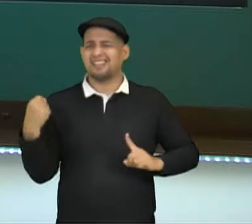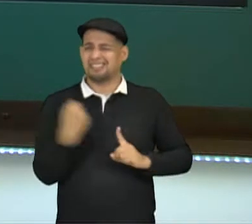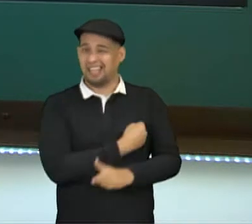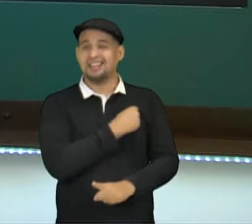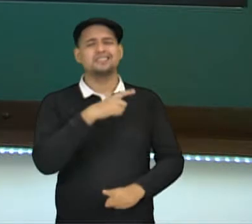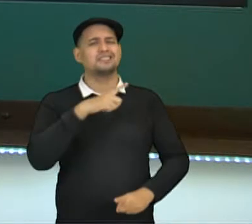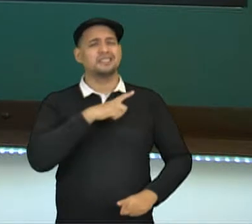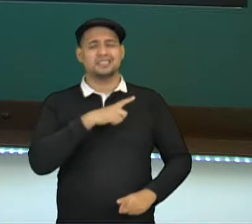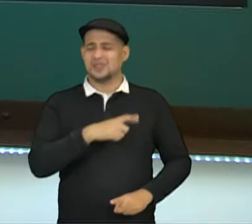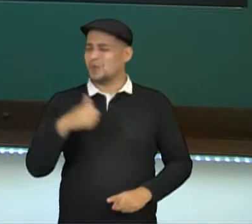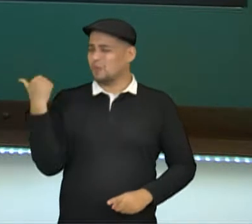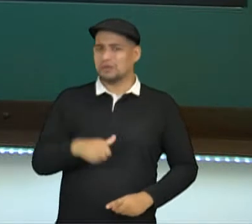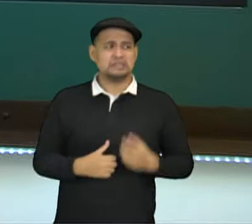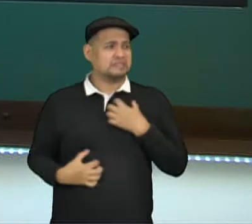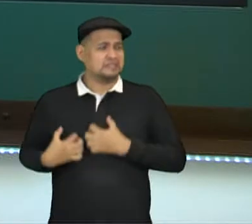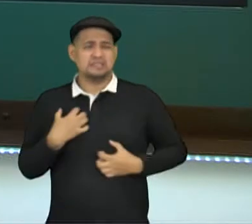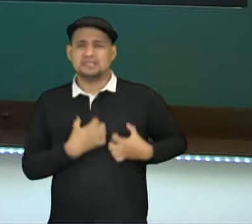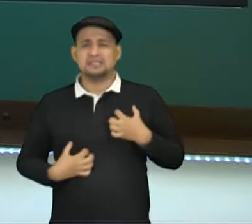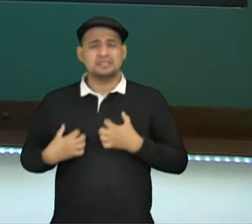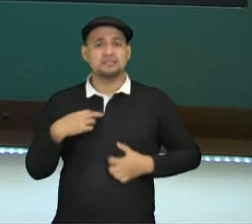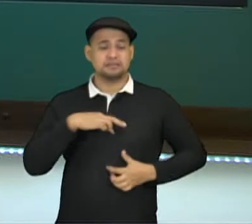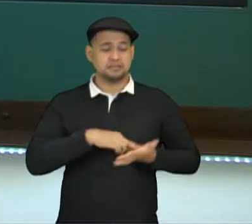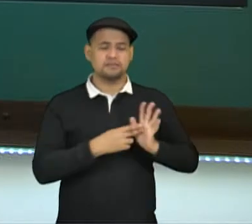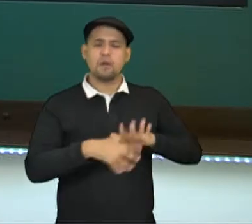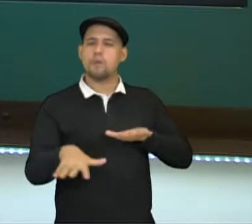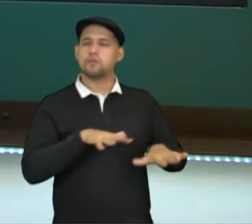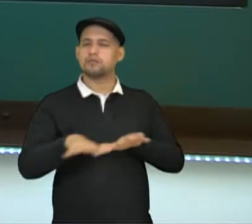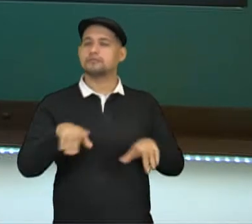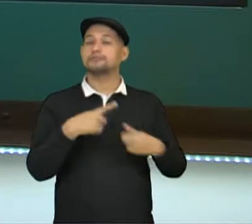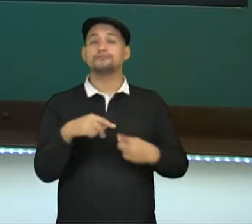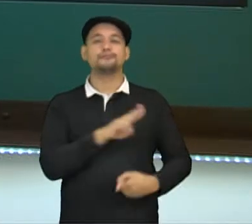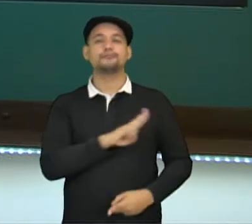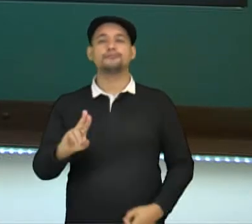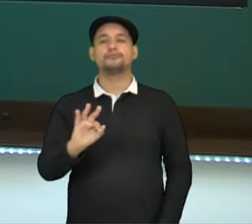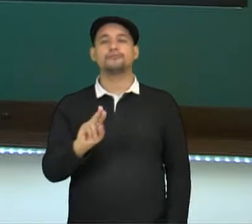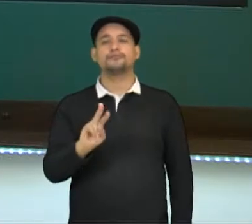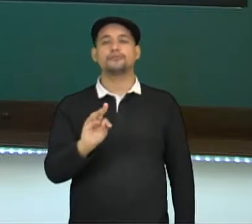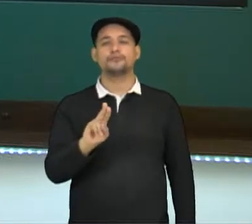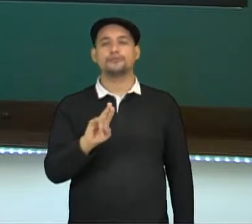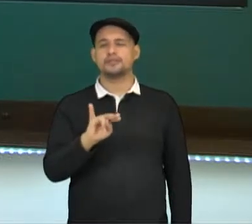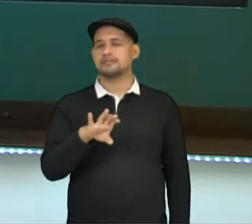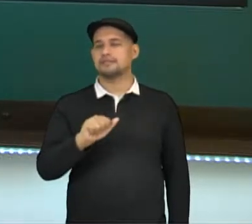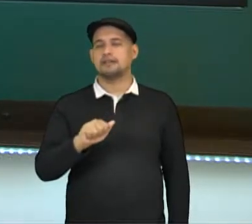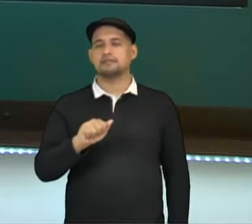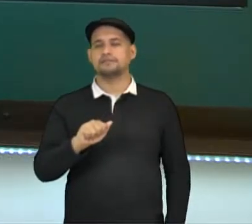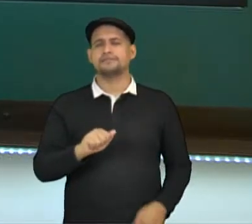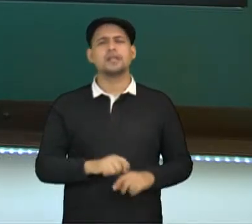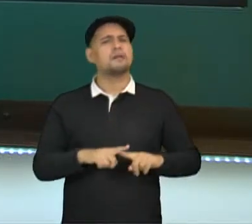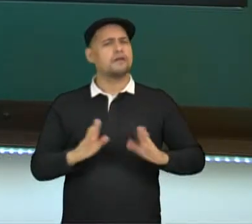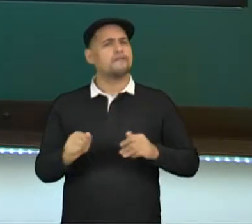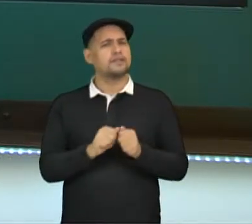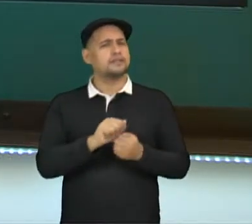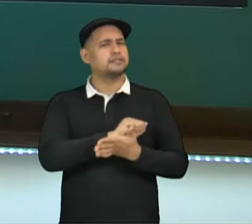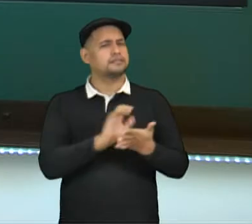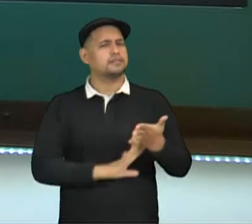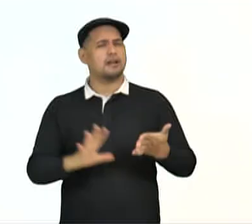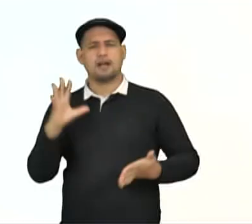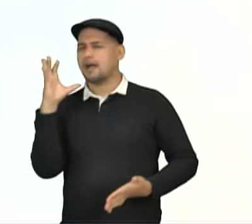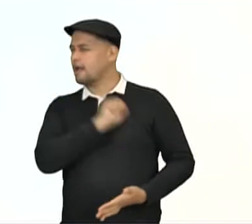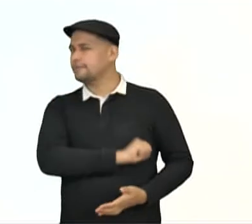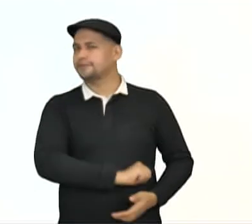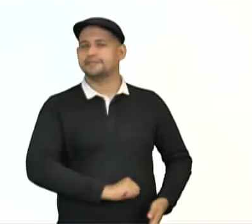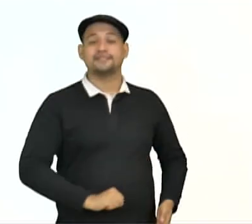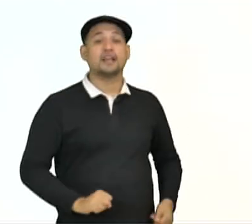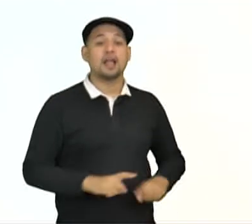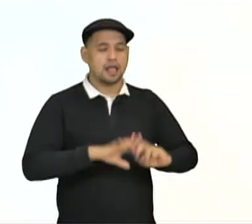de trazer exatamente agitação. E esse é o movimento que vai ser chamado de futurista. Vamos fazer um exercício bem rapidinho, gente?